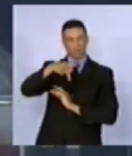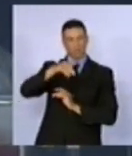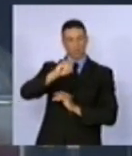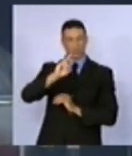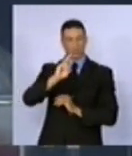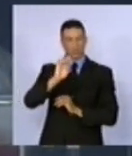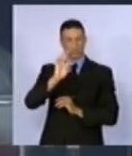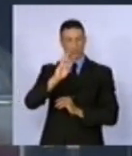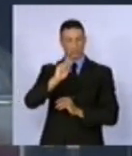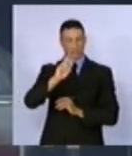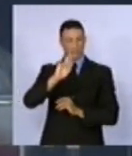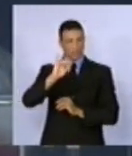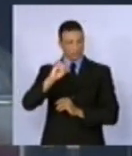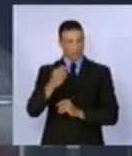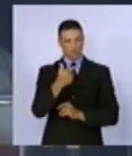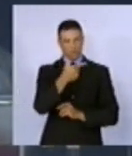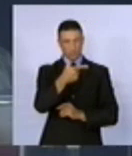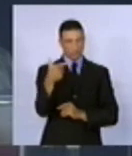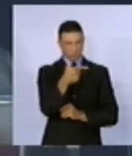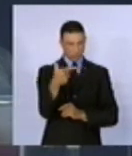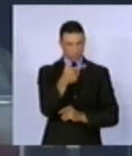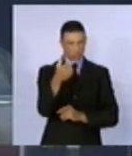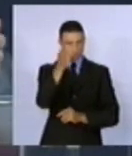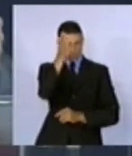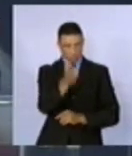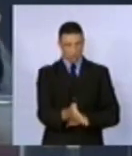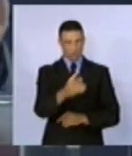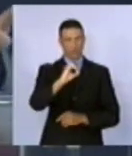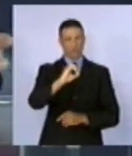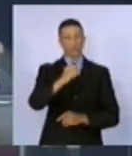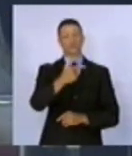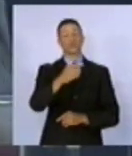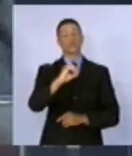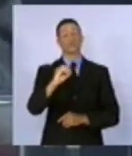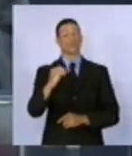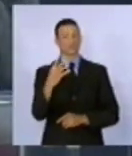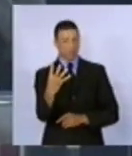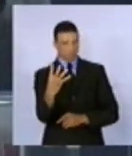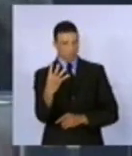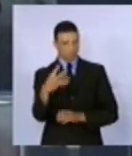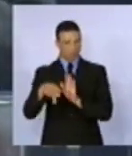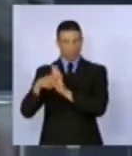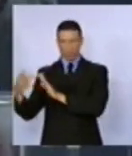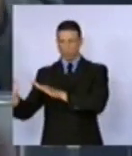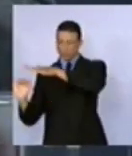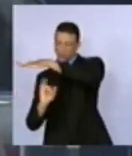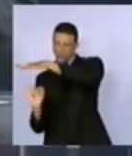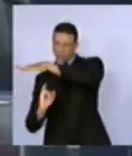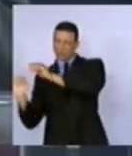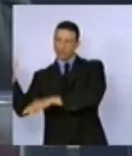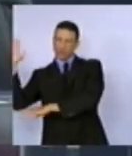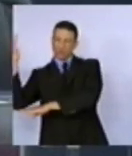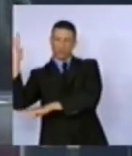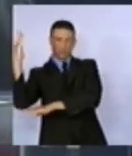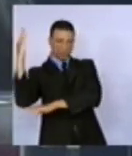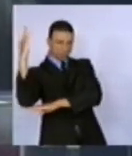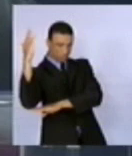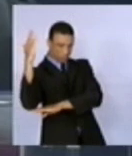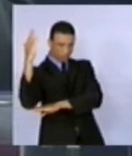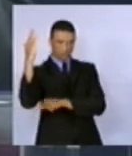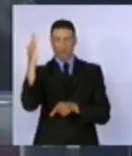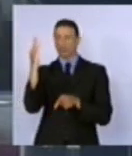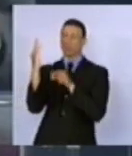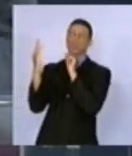de 2004 do instituto estádio estadual de floresta que nada mais foi a regulamentação a